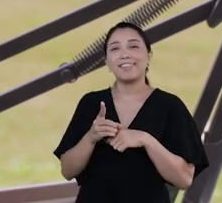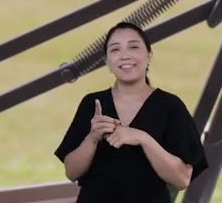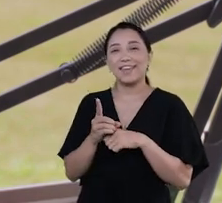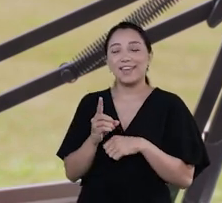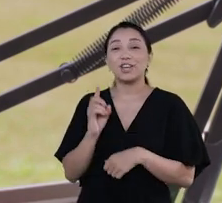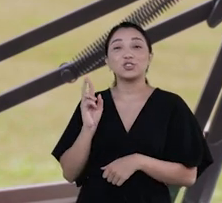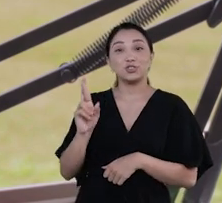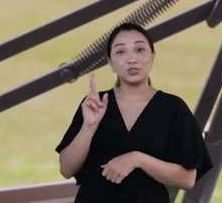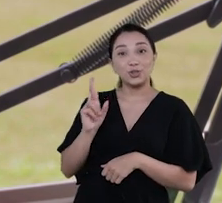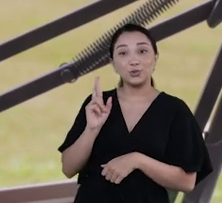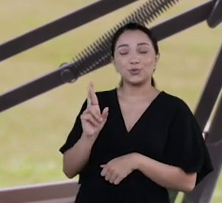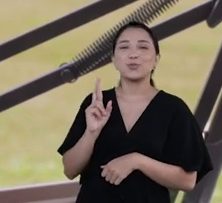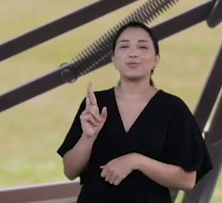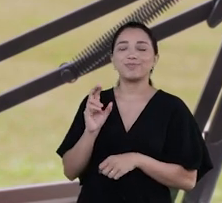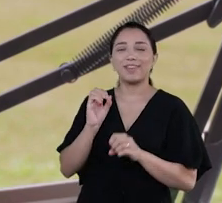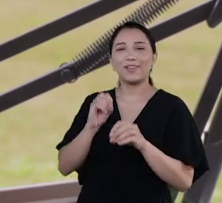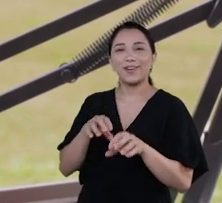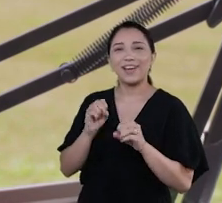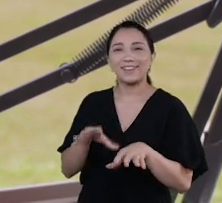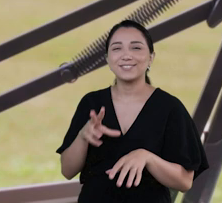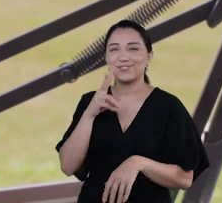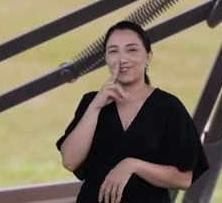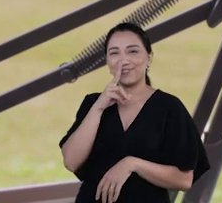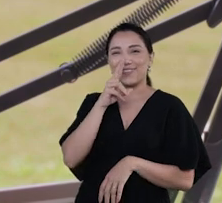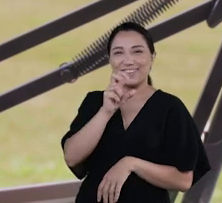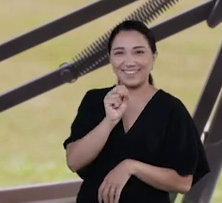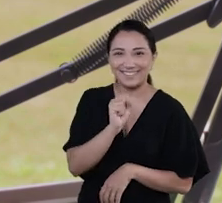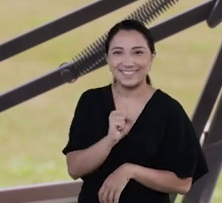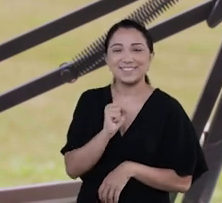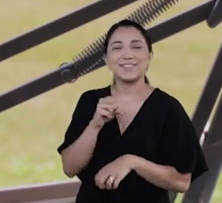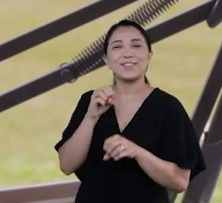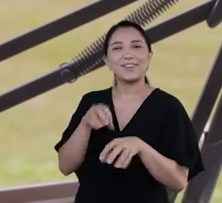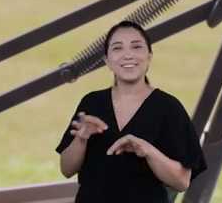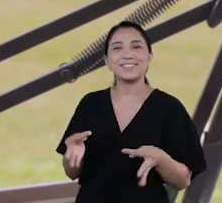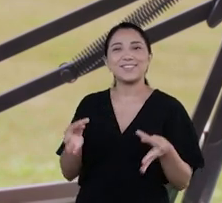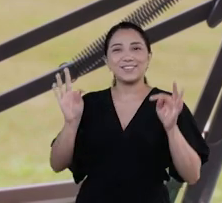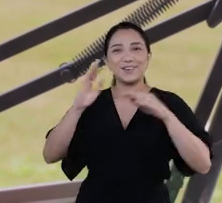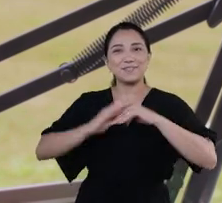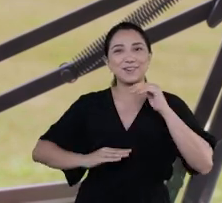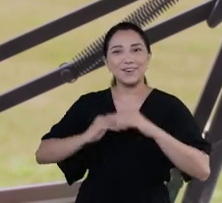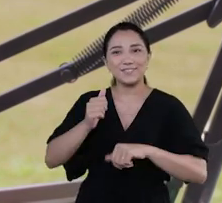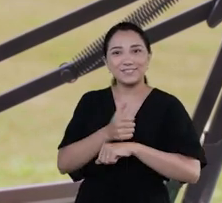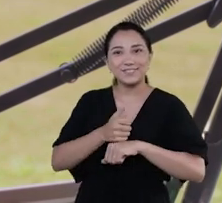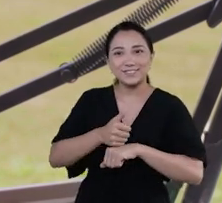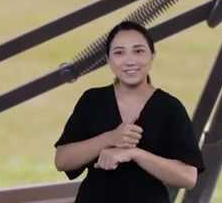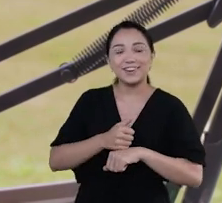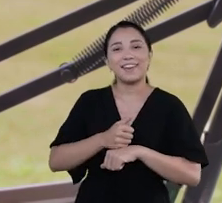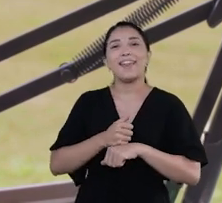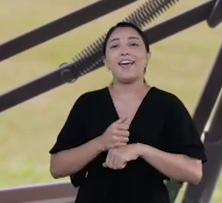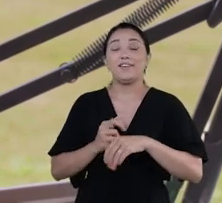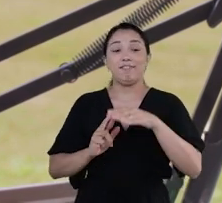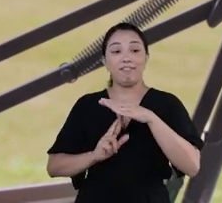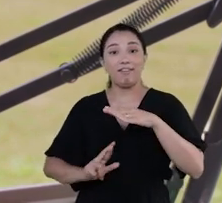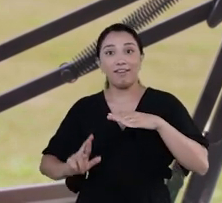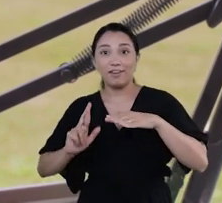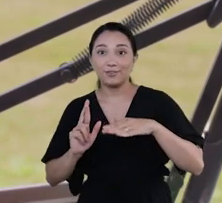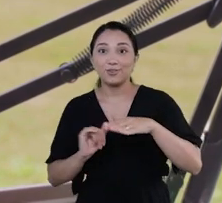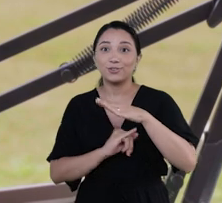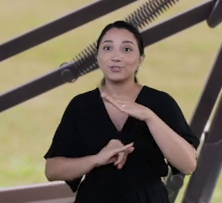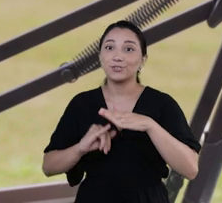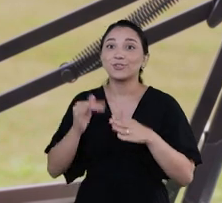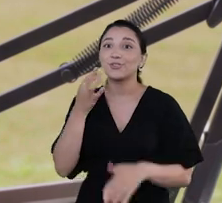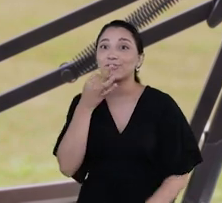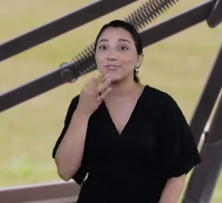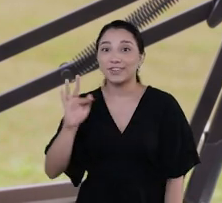educação profissional e tecnológica foi reitor do Instituto Federal do Pará por dois mandatos e presidente do